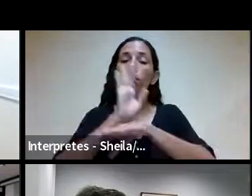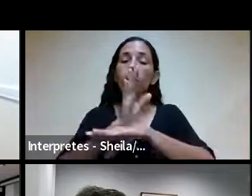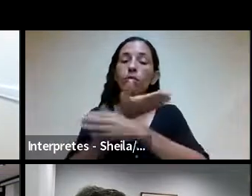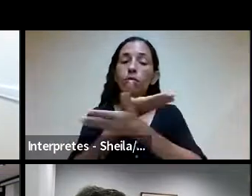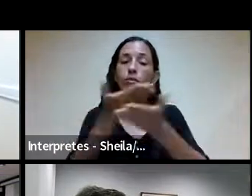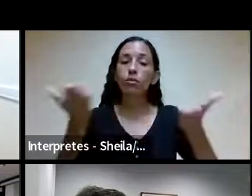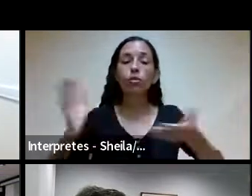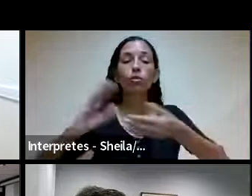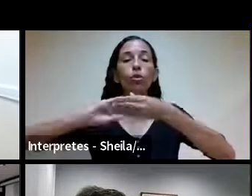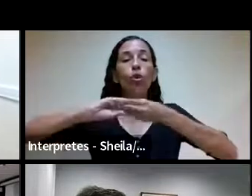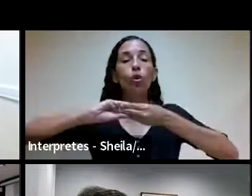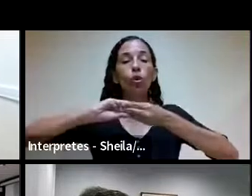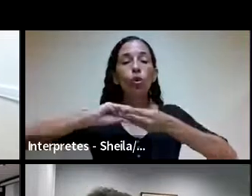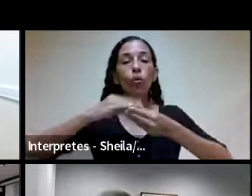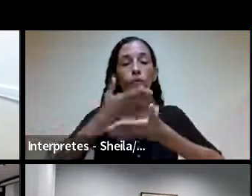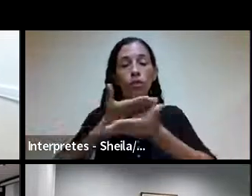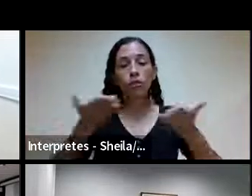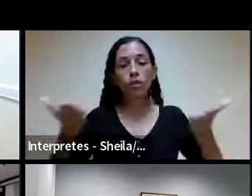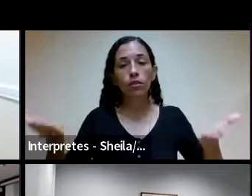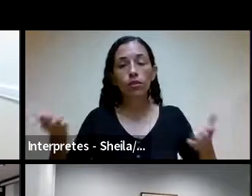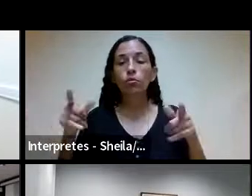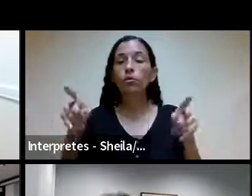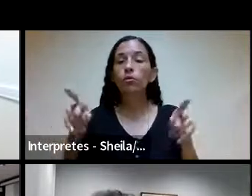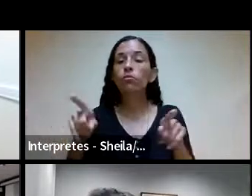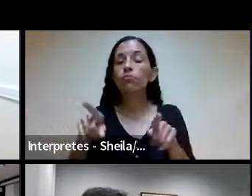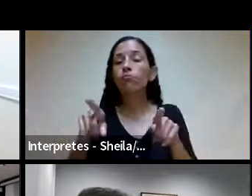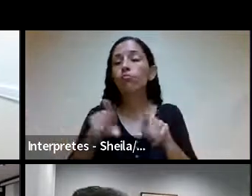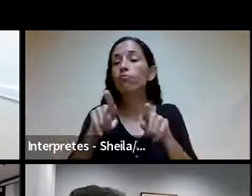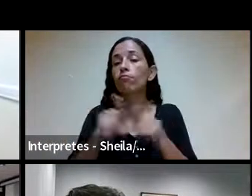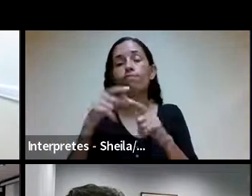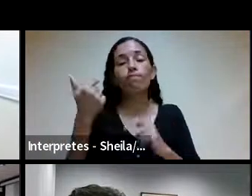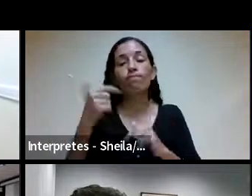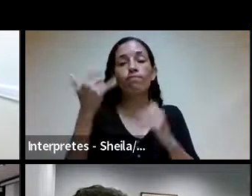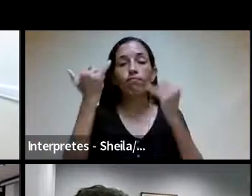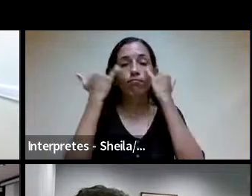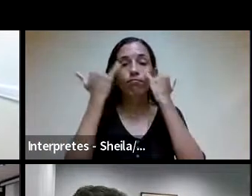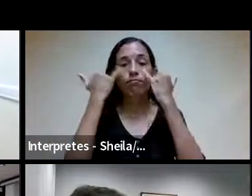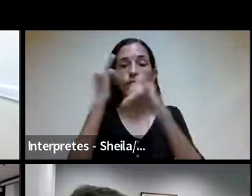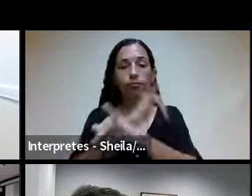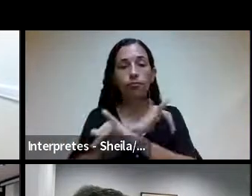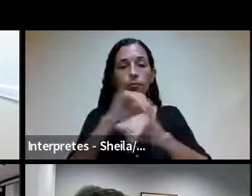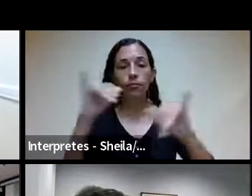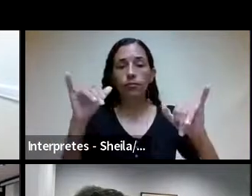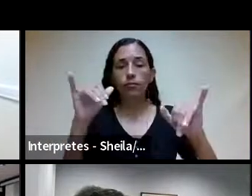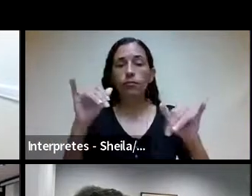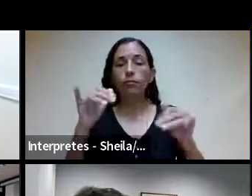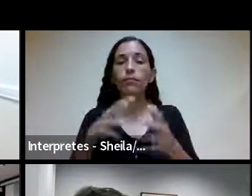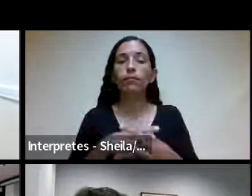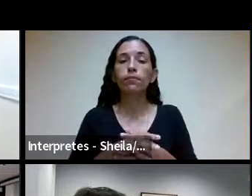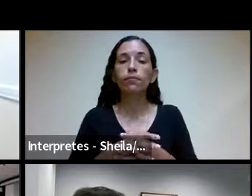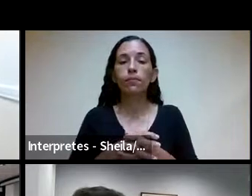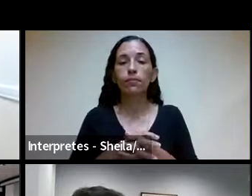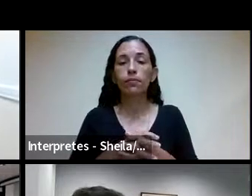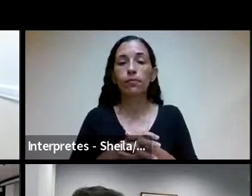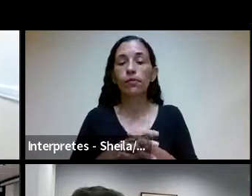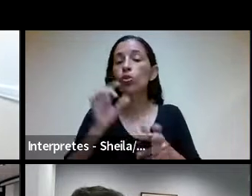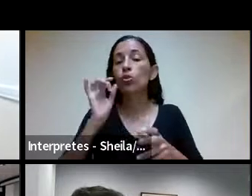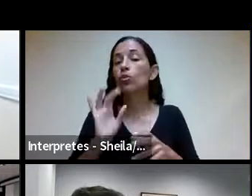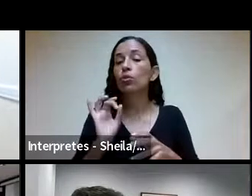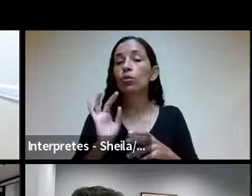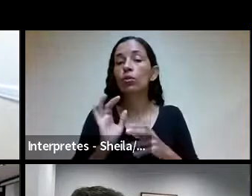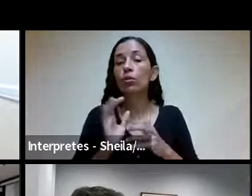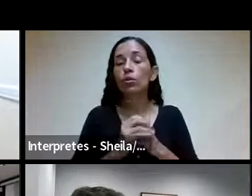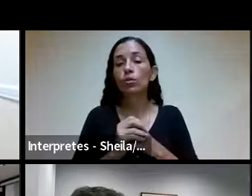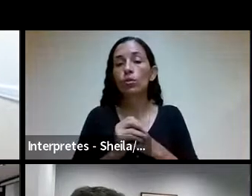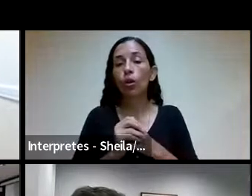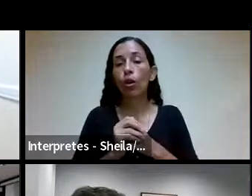cumprimento todos. Eu, igualmente, senhor presidente, não tenho nenhuma comunicação ou proposição a fazer, apenas também